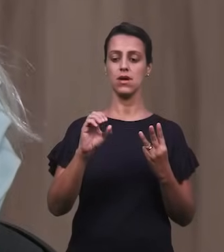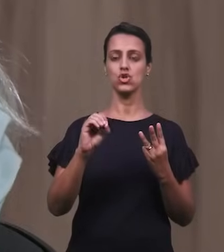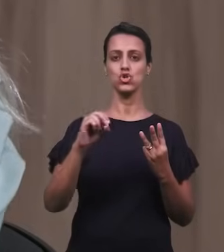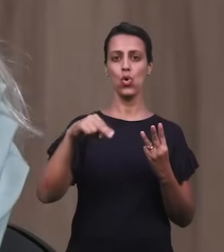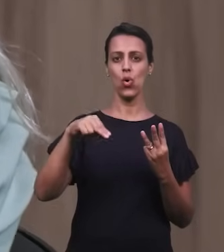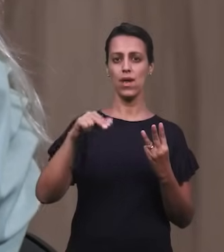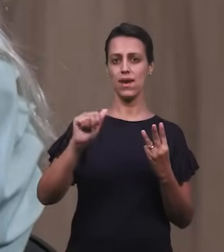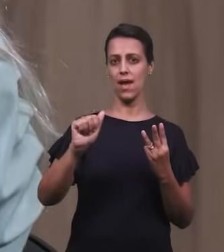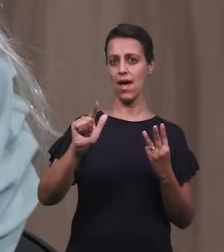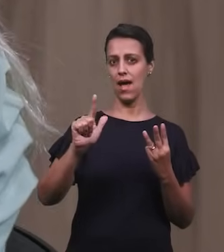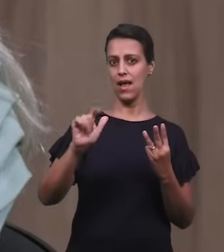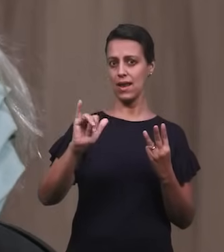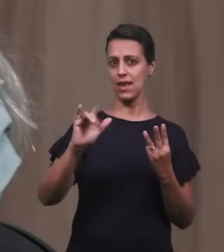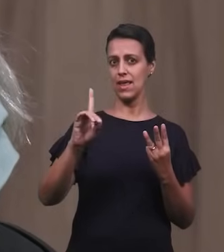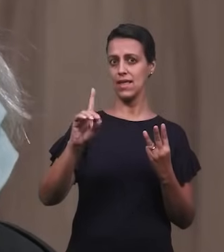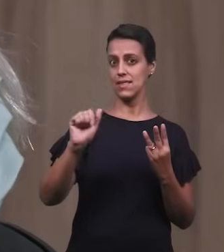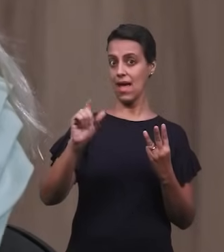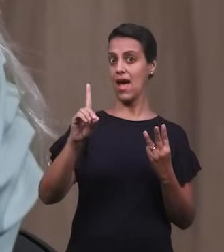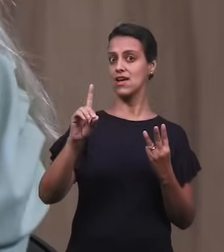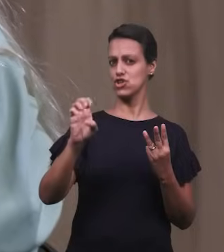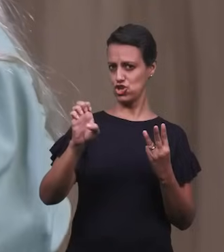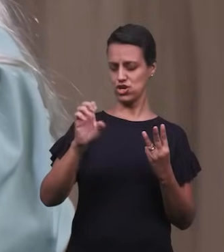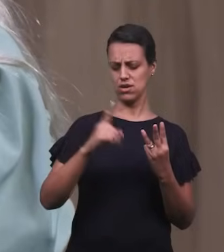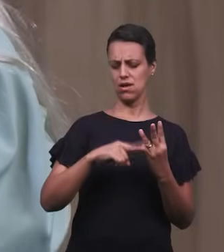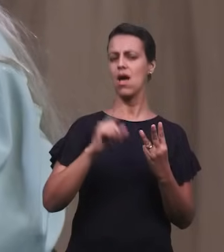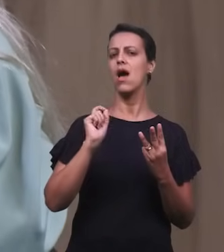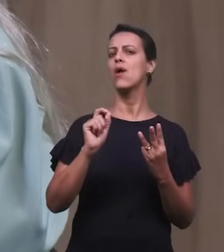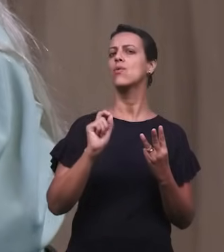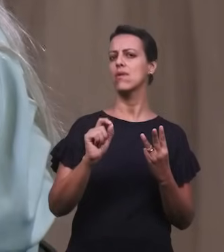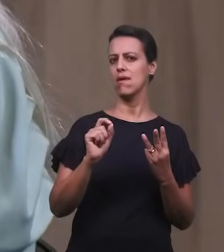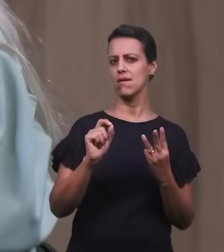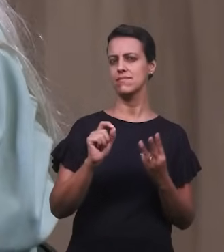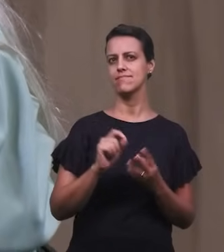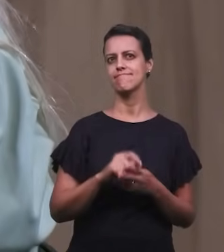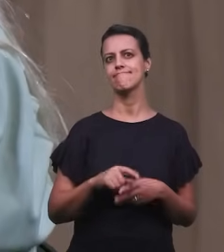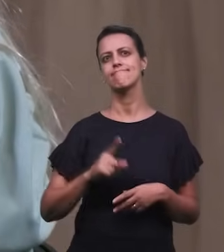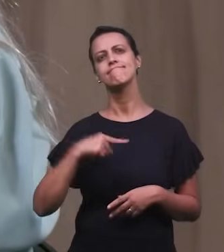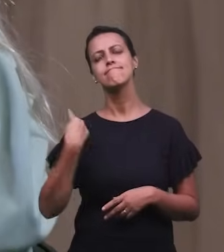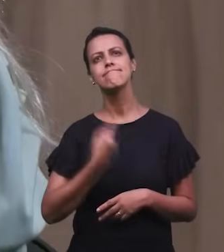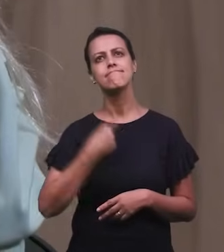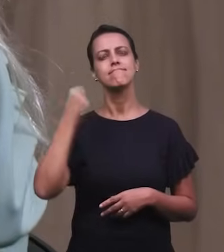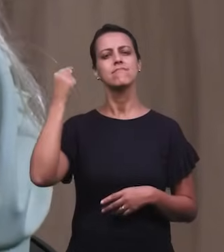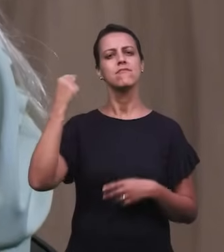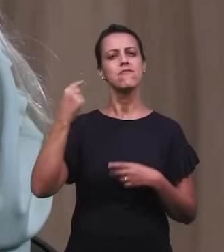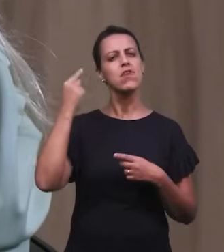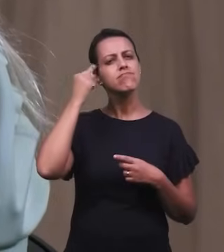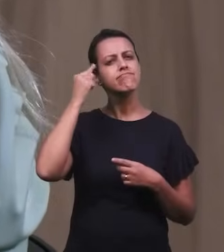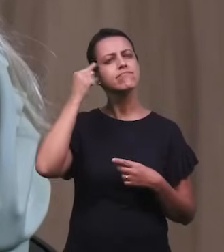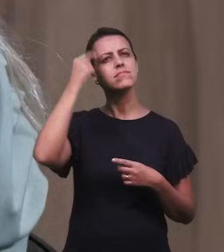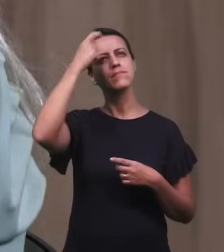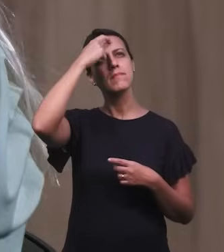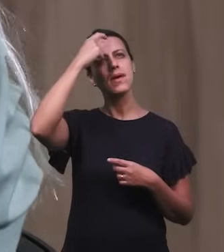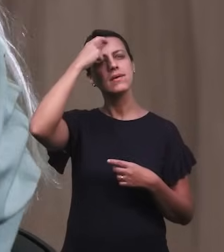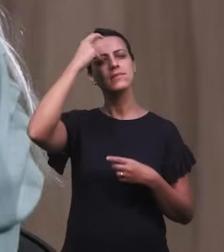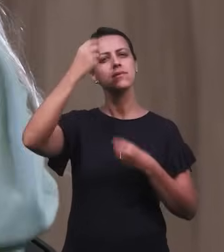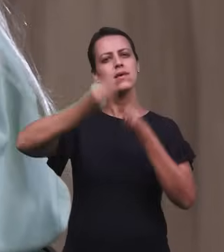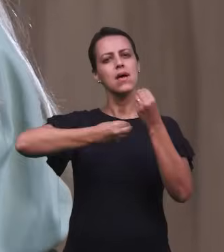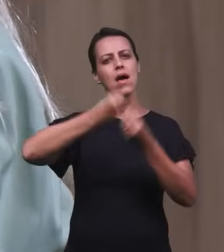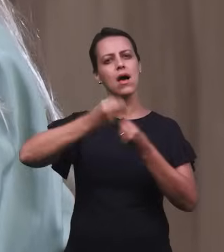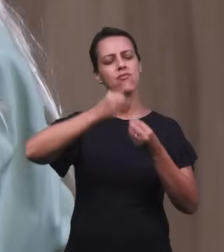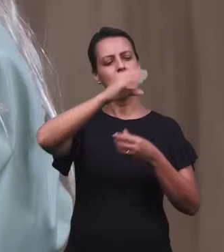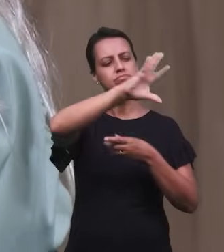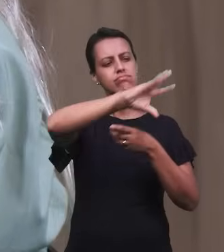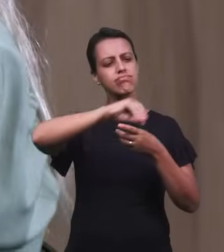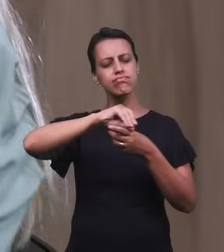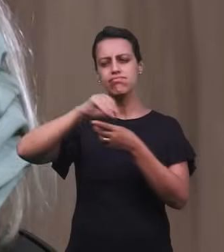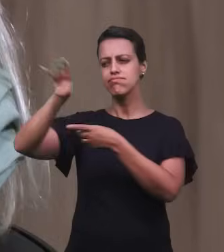características pessoais, com o nosso caráter que vai sendo formado e com as experiências de vida que nós vamos tendo. Experiências dentro